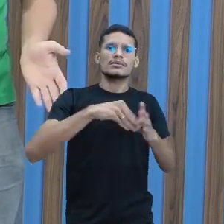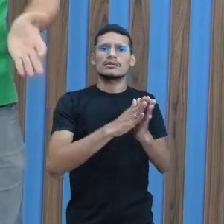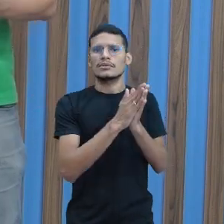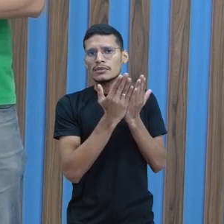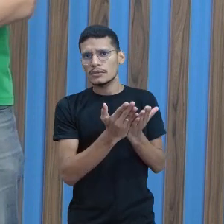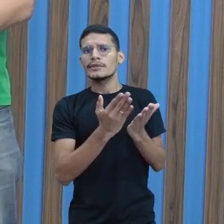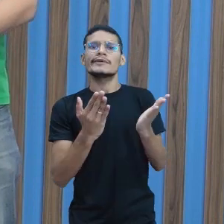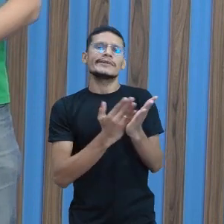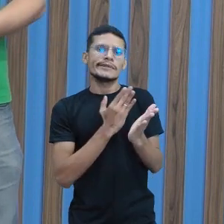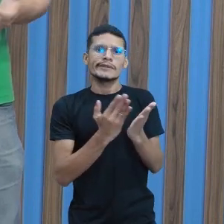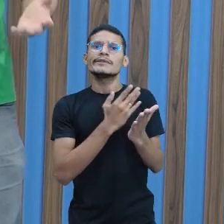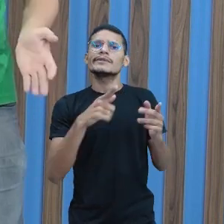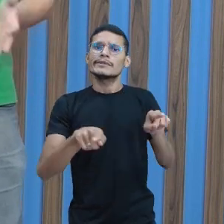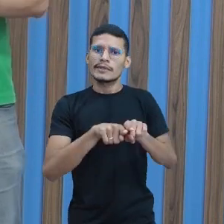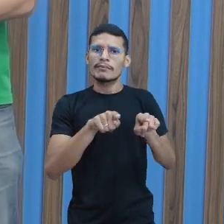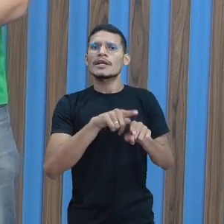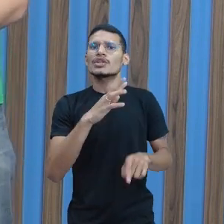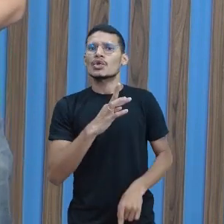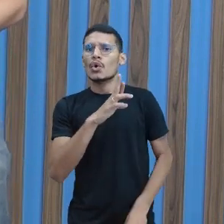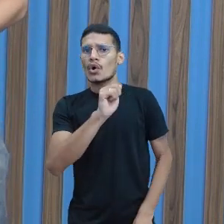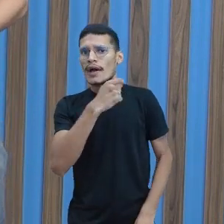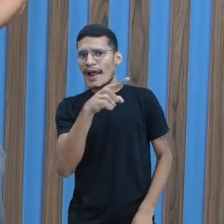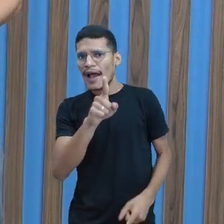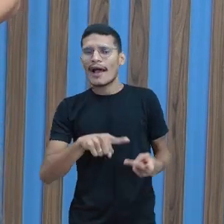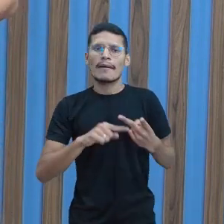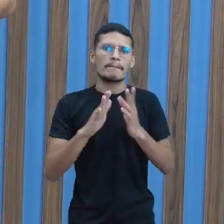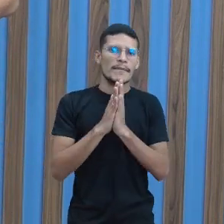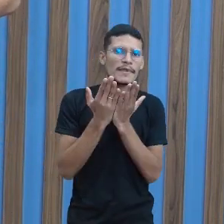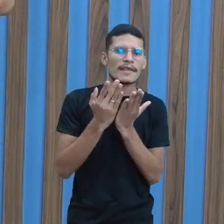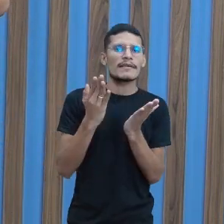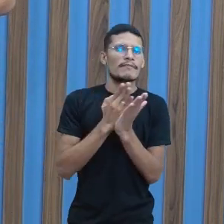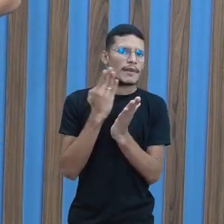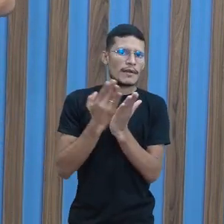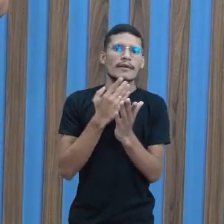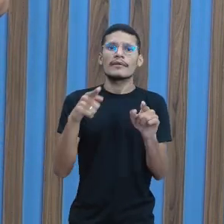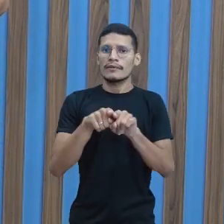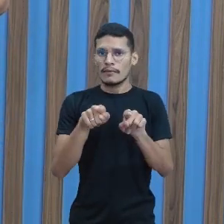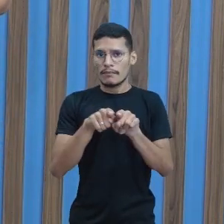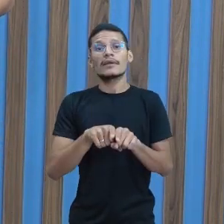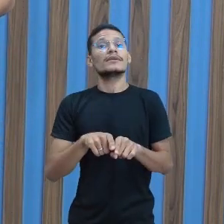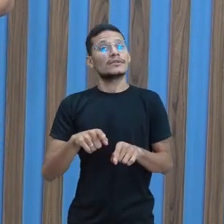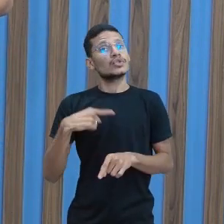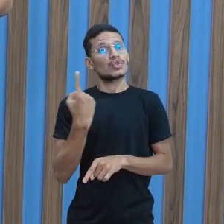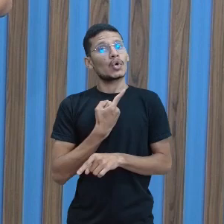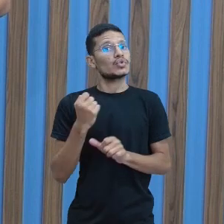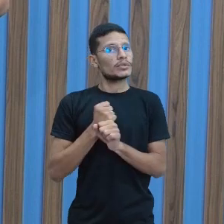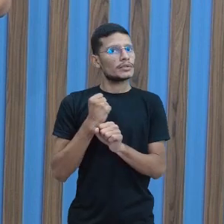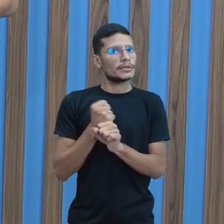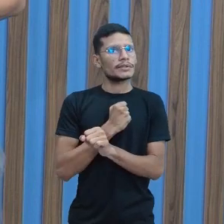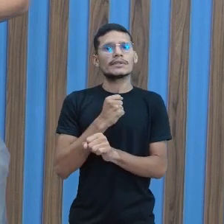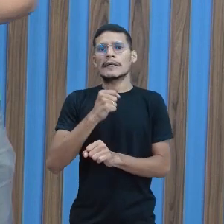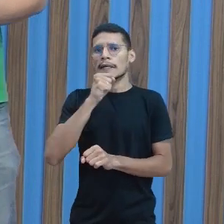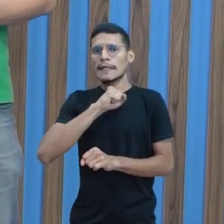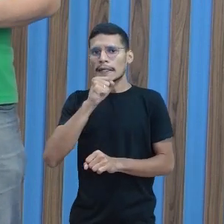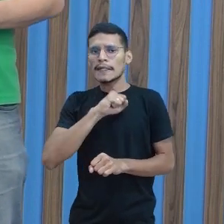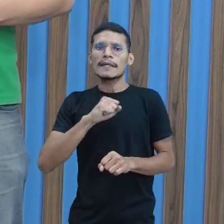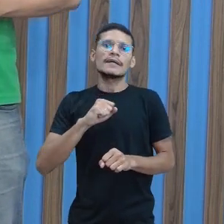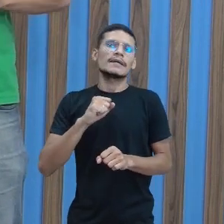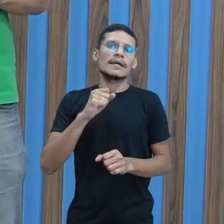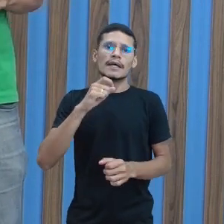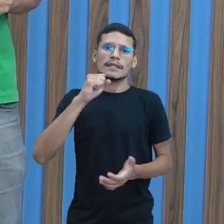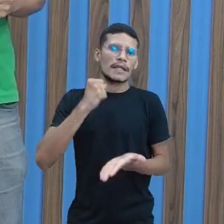do cristianismo quanto do judaísmo, da Torá, da Bíblia, tá certo? Então, do nosso Antigo Testamento. Então, é o território,